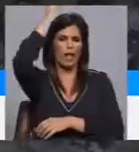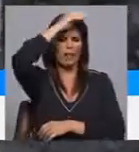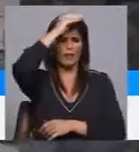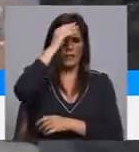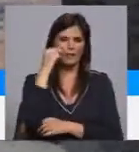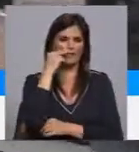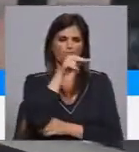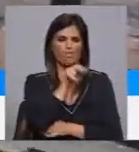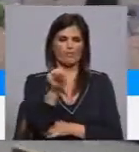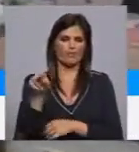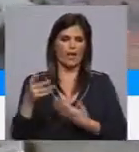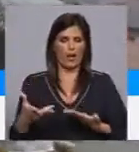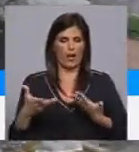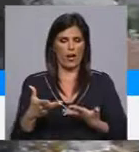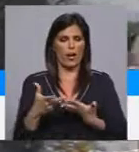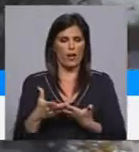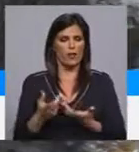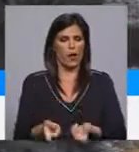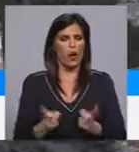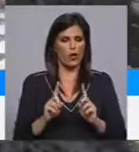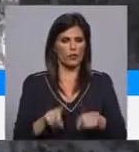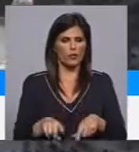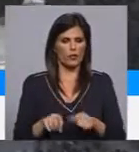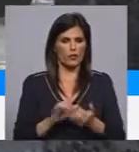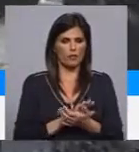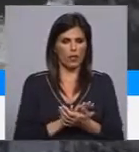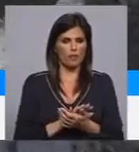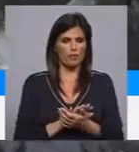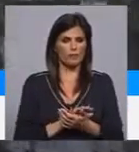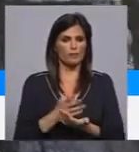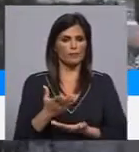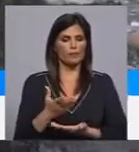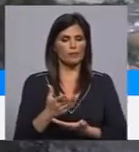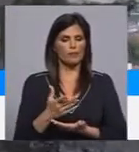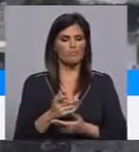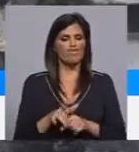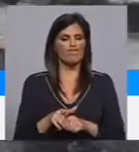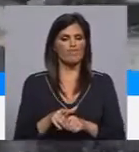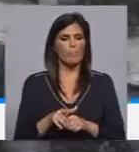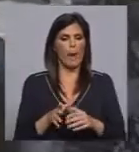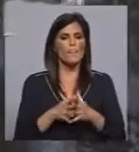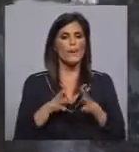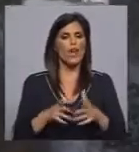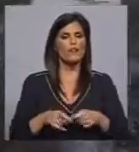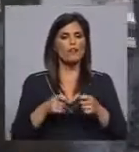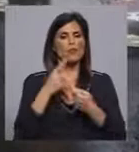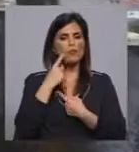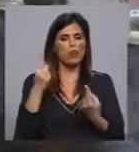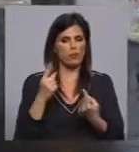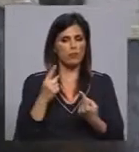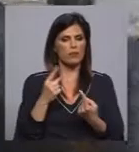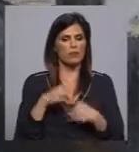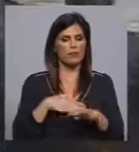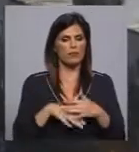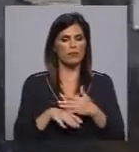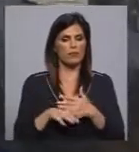vê neste momento em que retomamos este jornal. De resto, o maior investimento público alguma vez